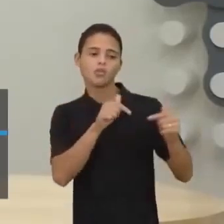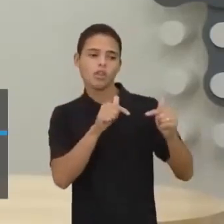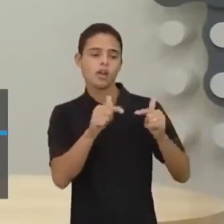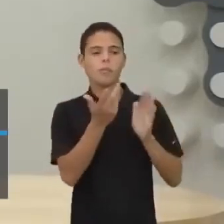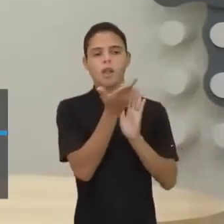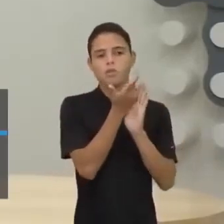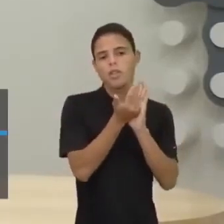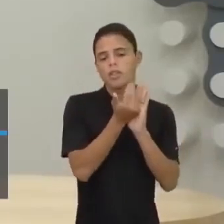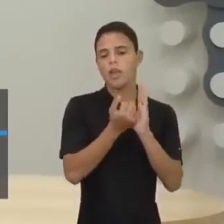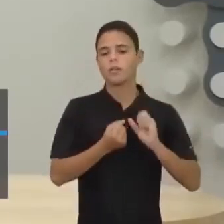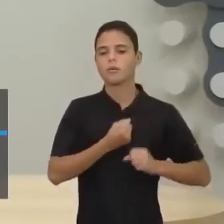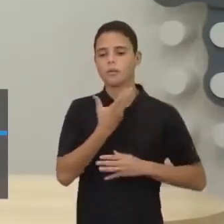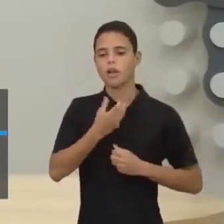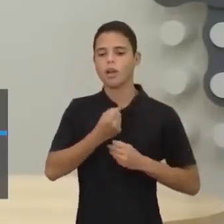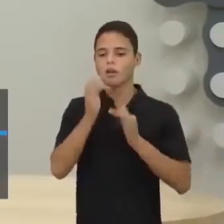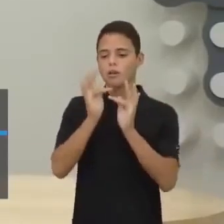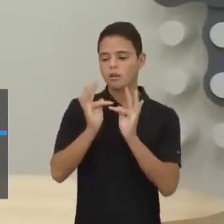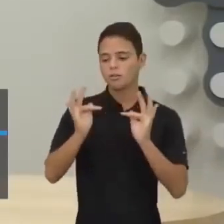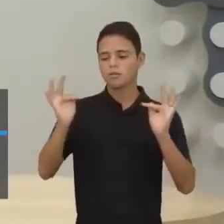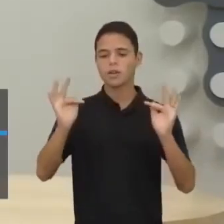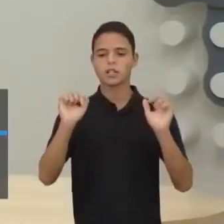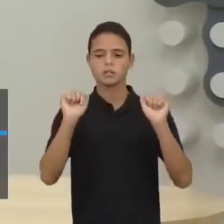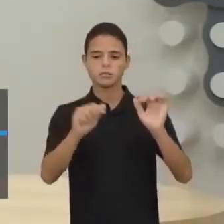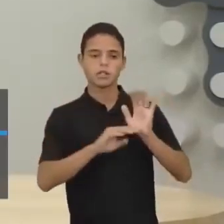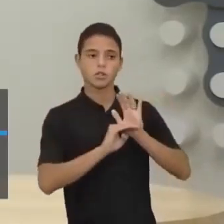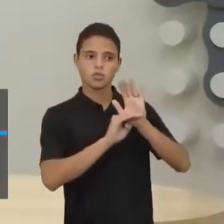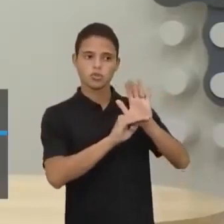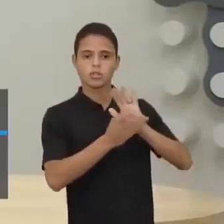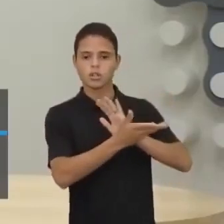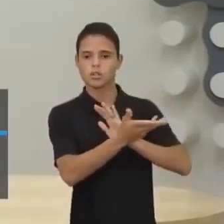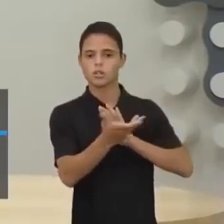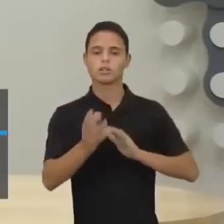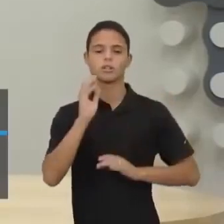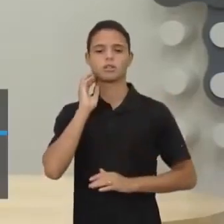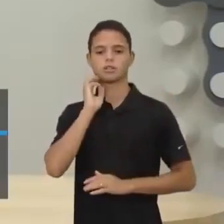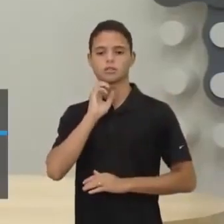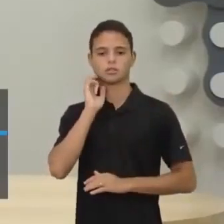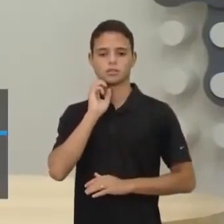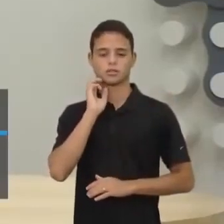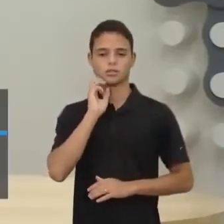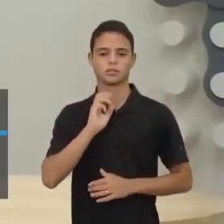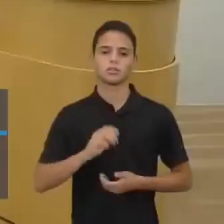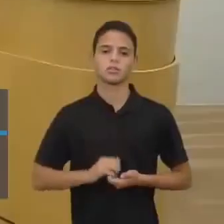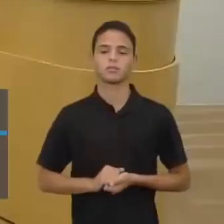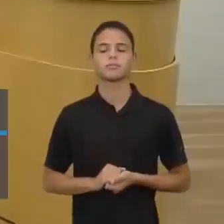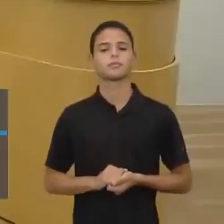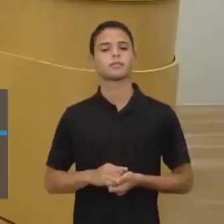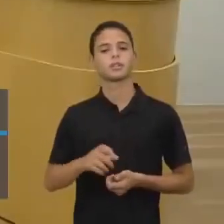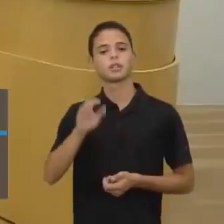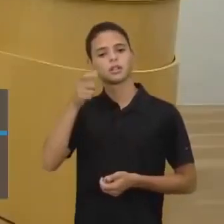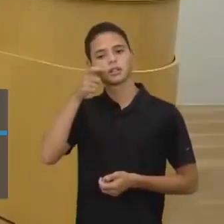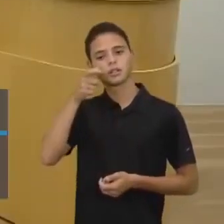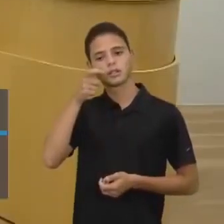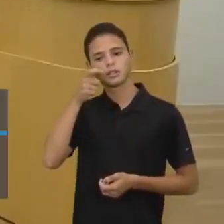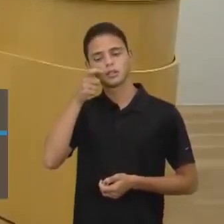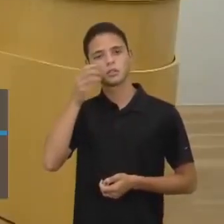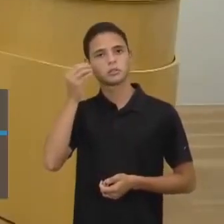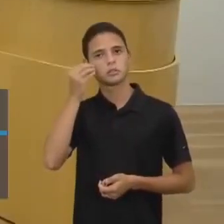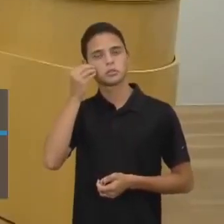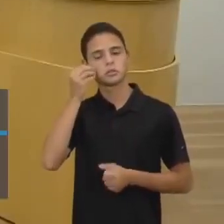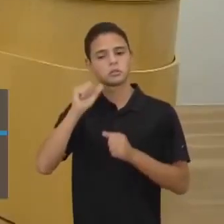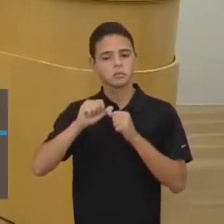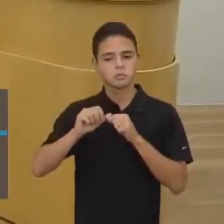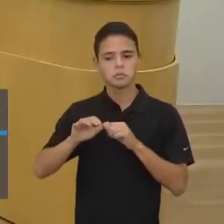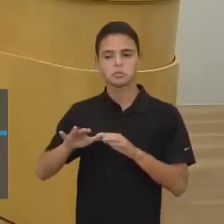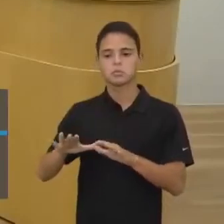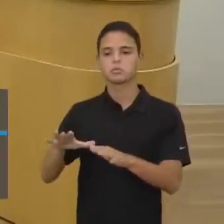um poema, uma frase que você ali fez, formulou dentro do seu repertório. Então é interessante a gente fazer esse recorte, de compartilhem